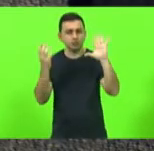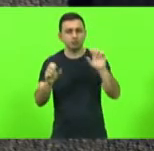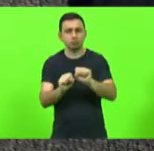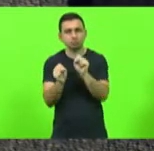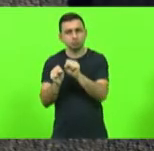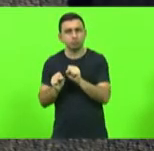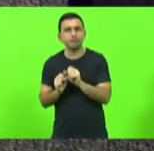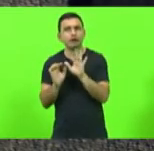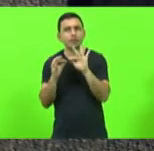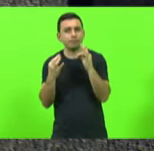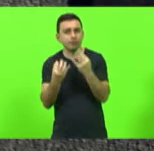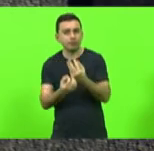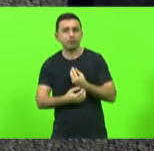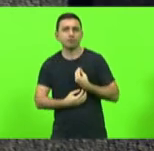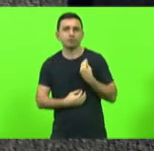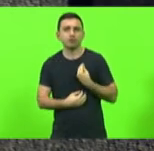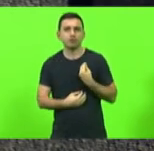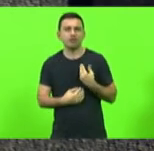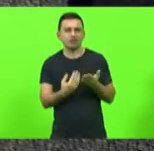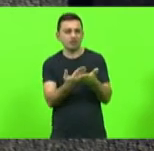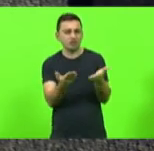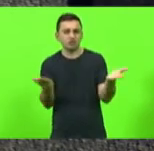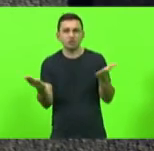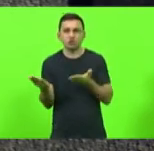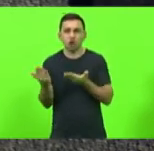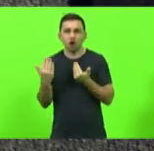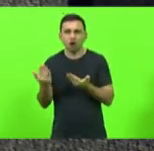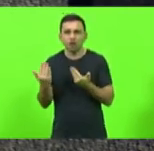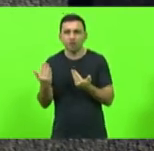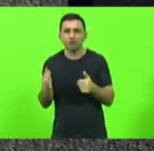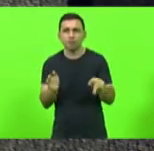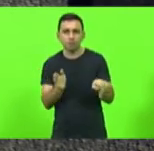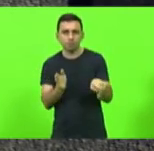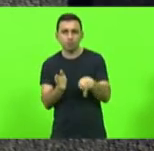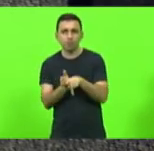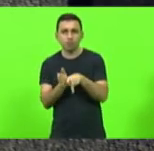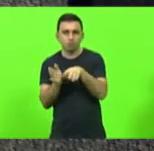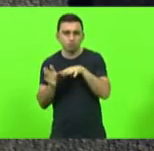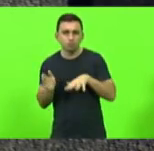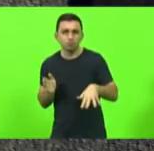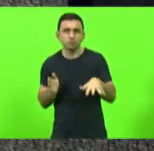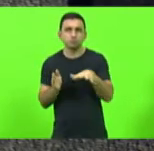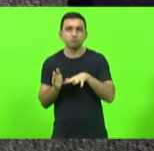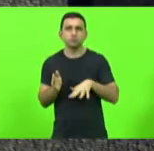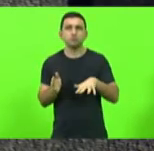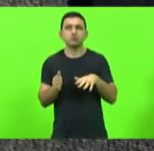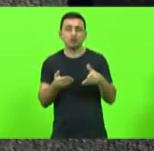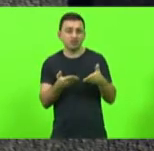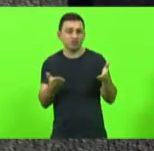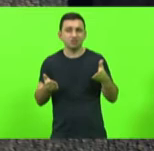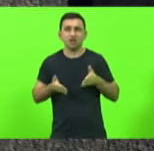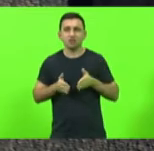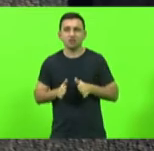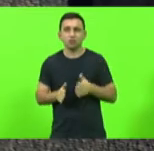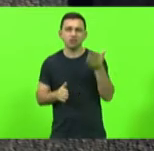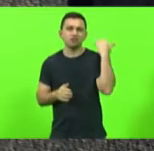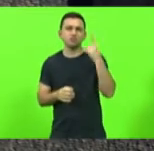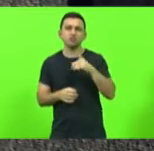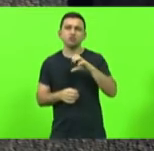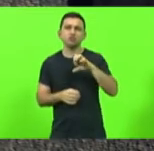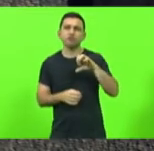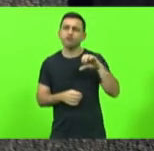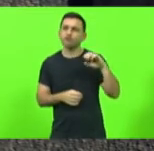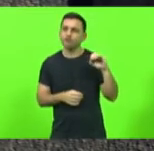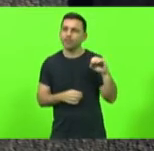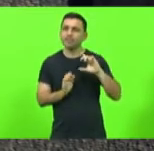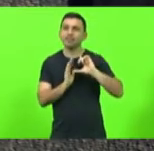marcas. E essa juventude que hoje está aqui, que faz parte, Roque, nasceu nos anos 90, nasceram